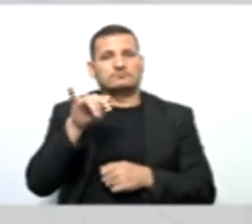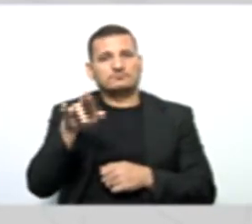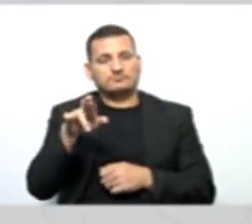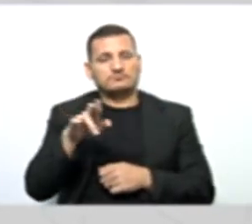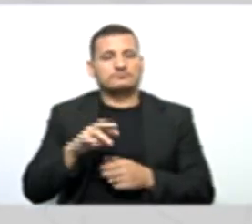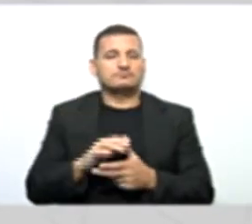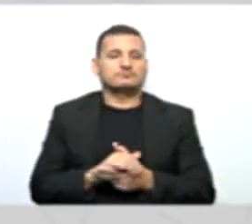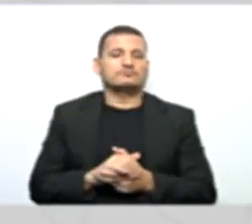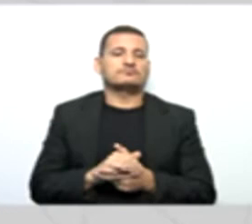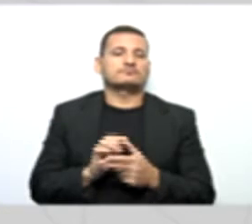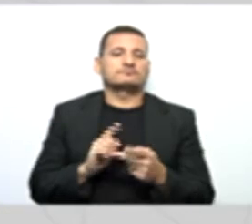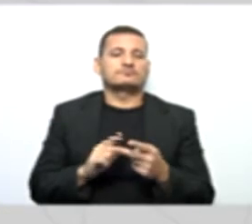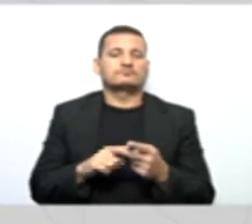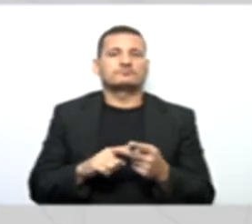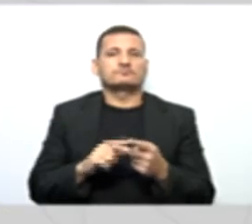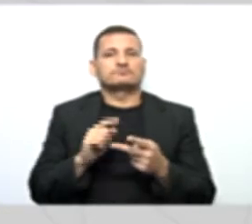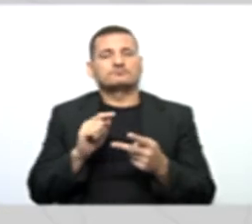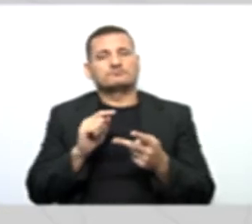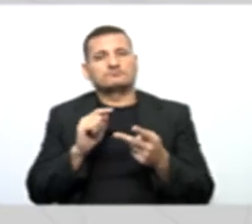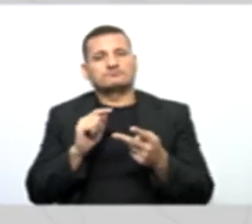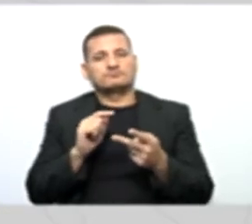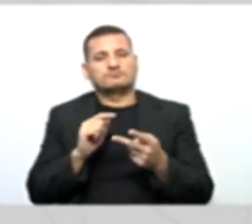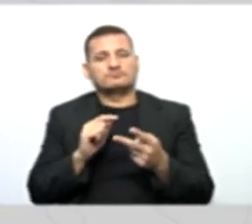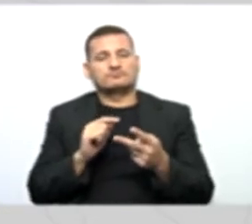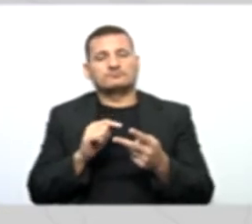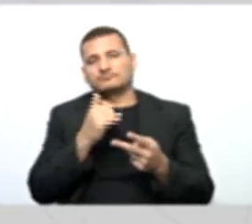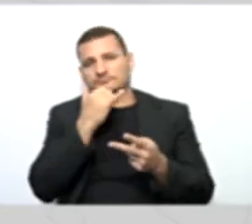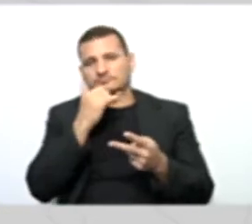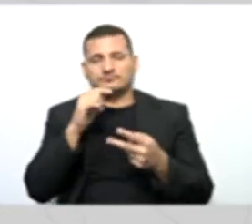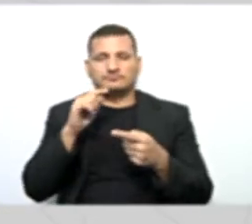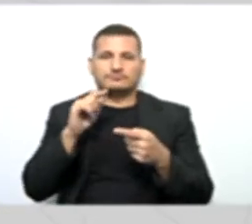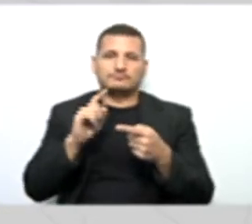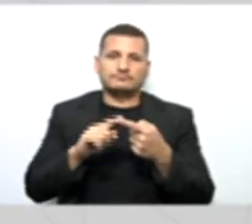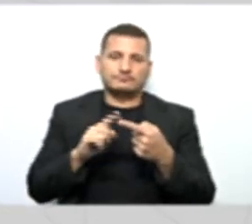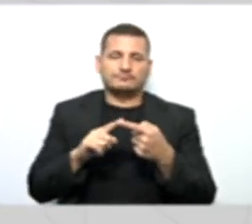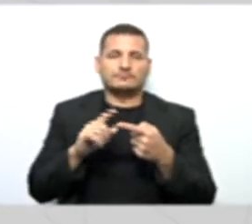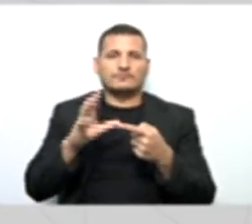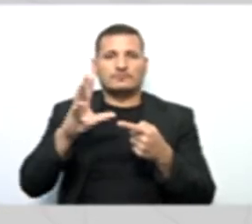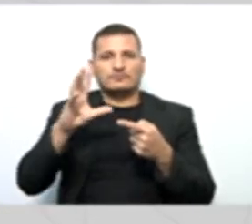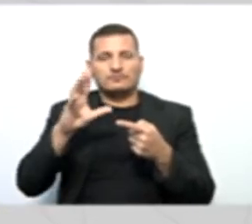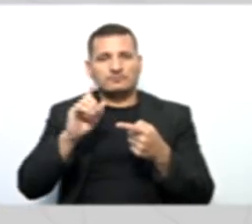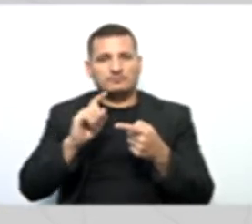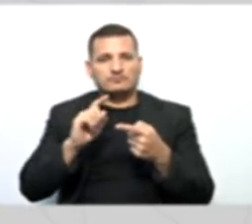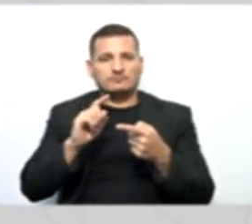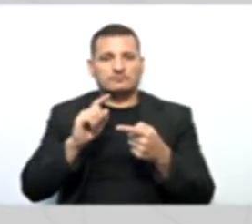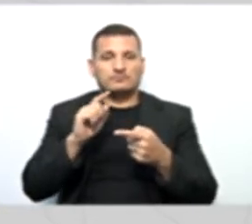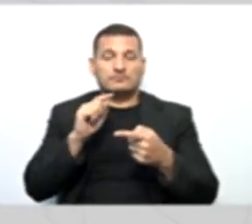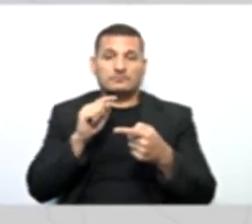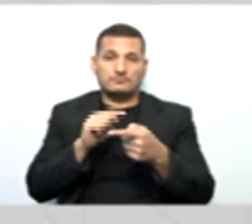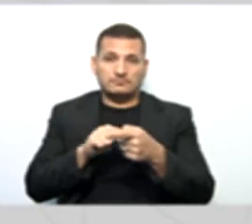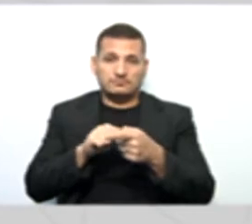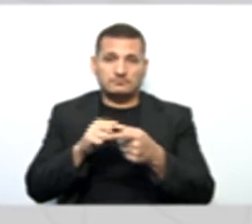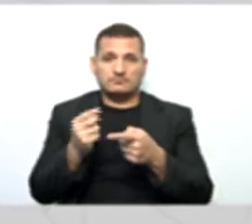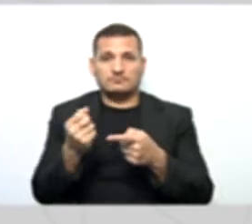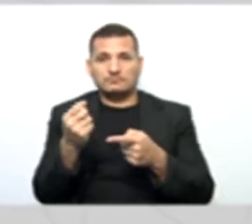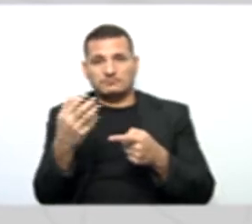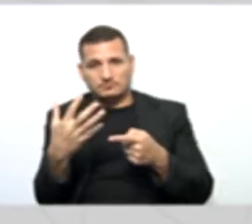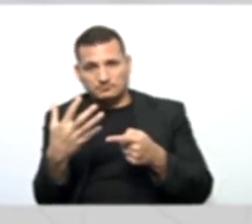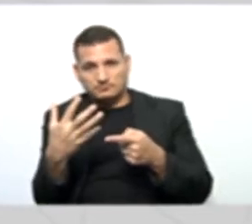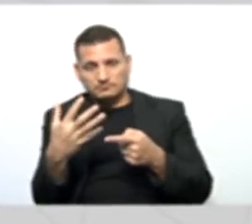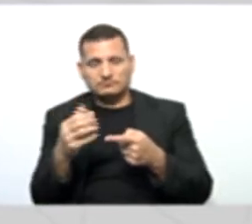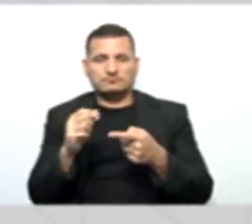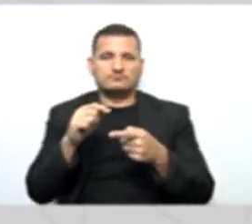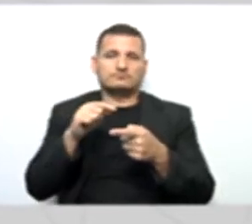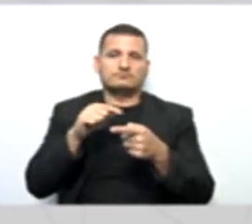Podemos desligar o nosso smartphone. Quando eu digo ligar, eu estou dizendo ligar o aparelho,